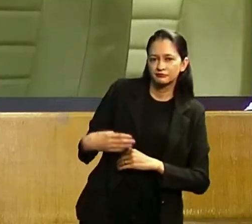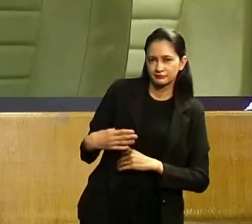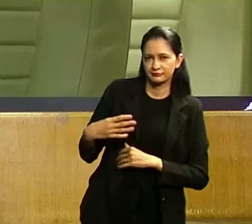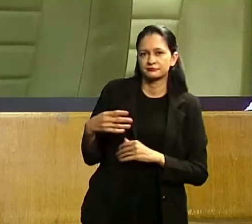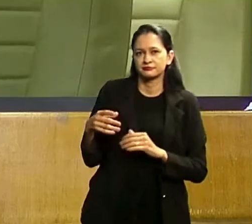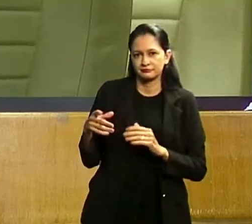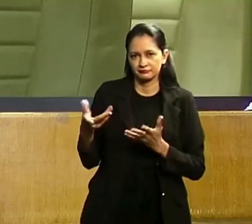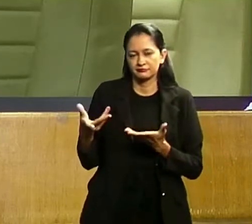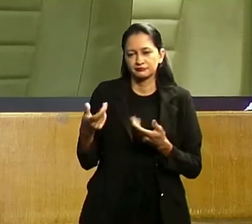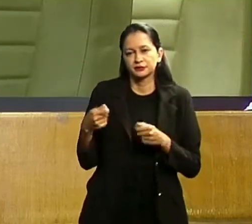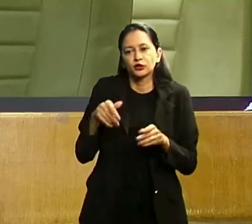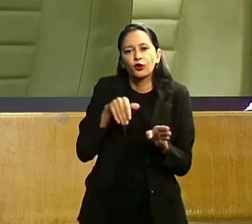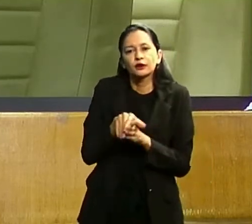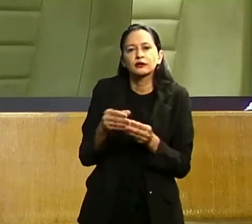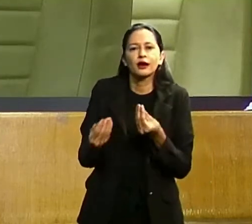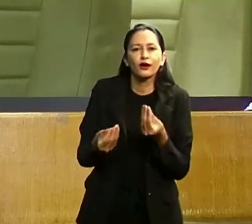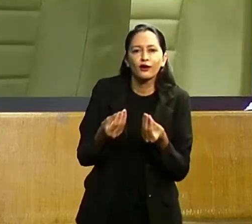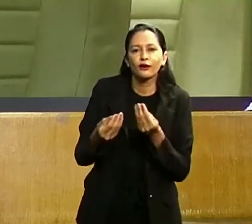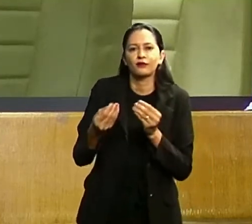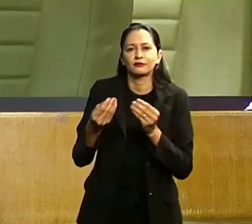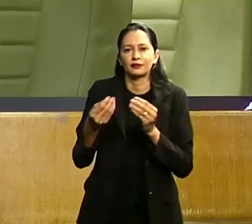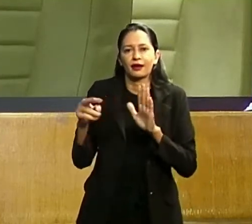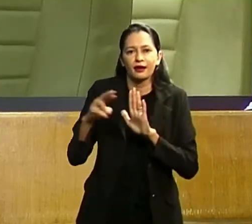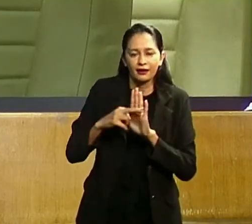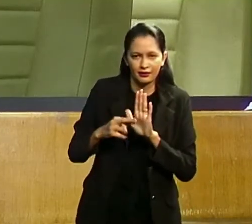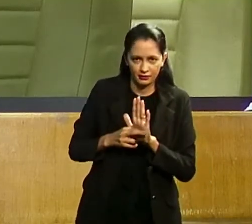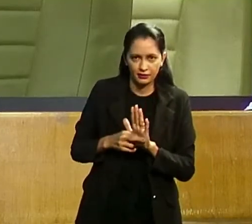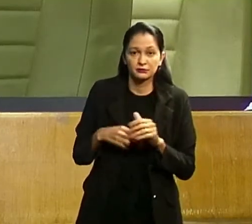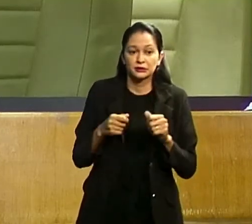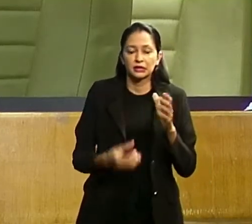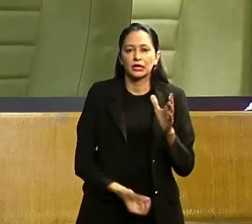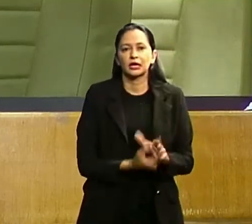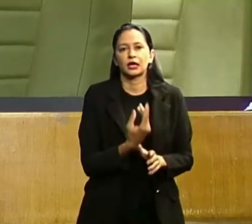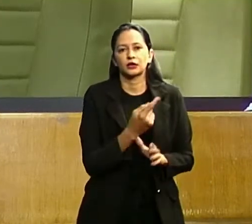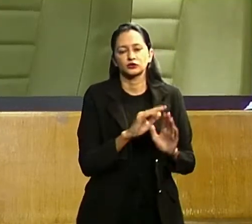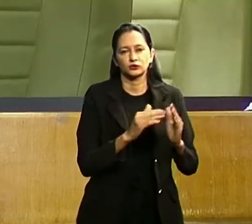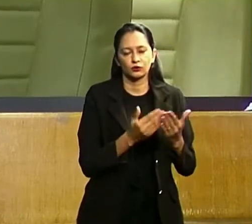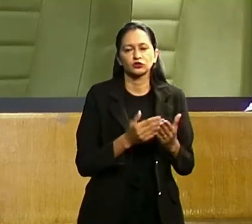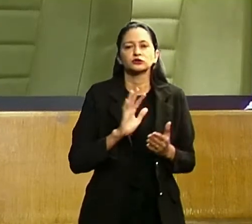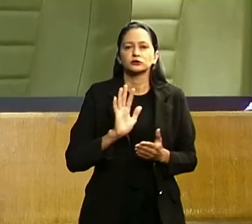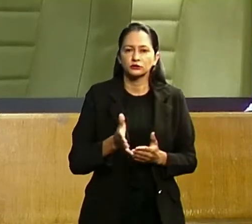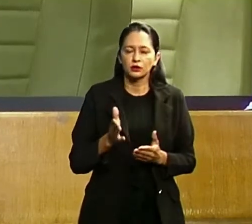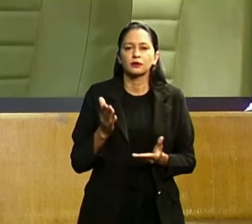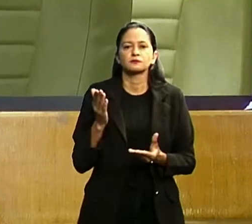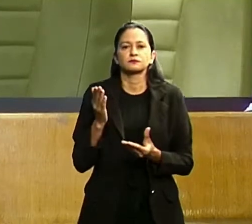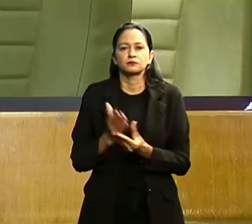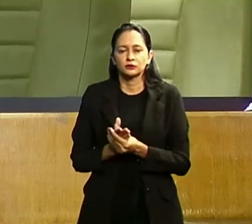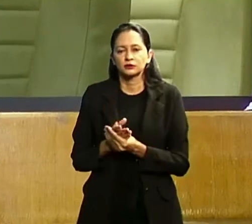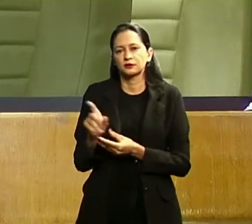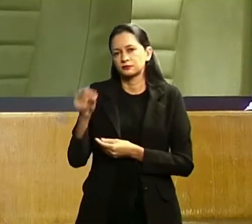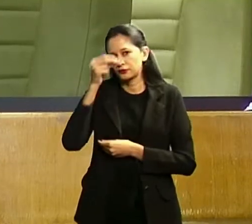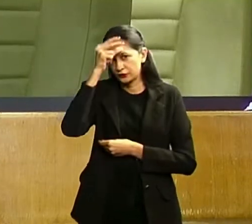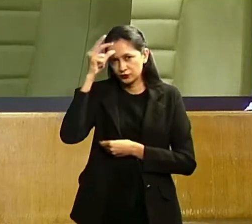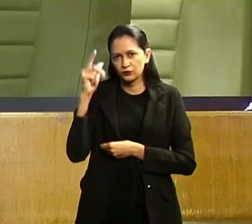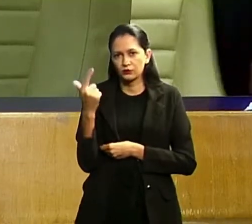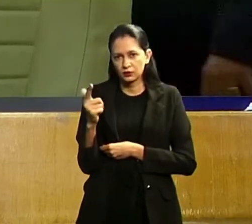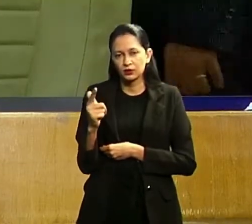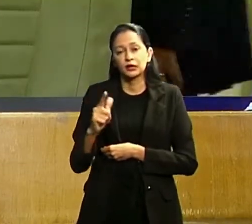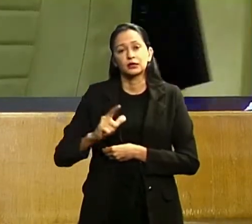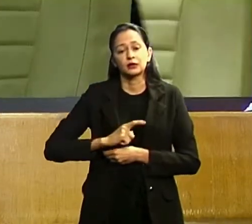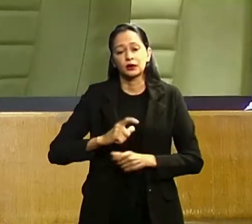isso e, ao mesmo tempo, há um processo tramitando na Prefeitura Municipal de Goiânia, inclusive com área